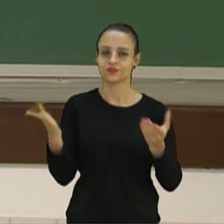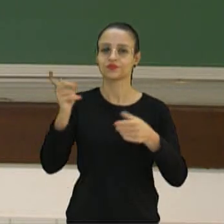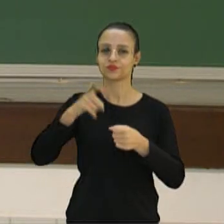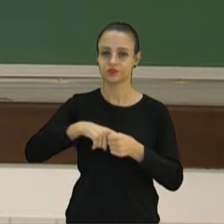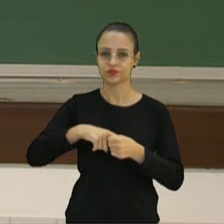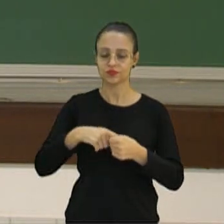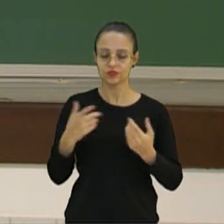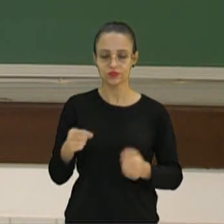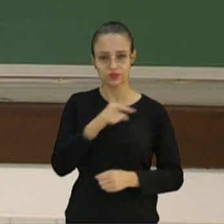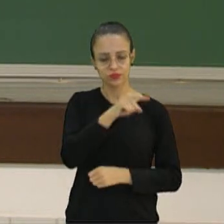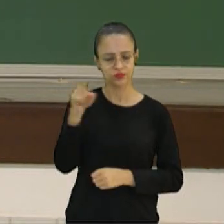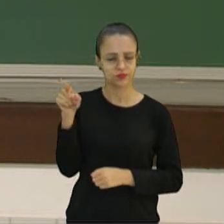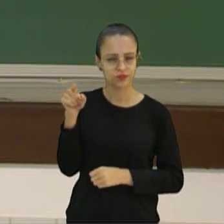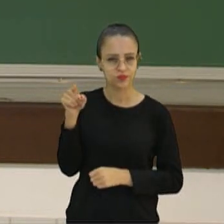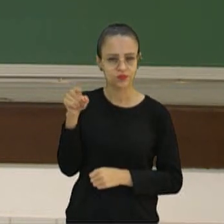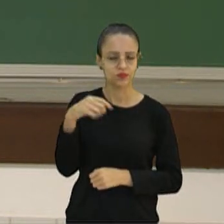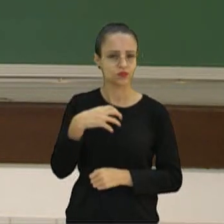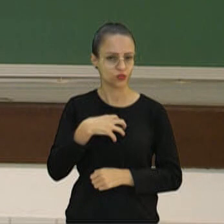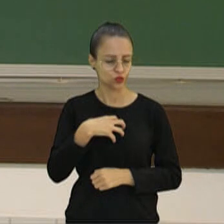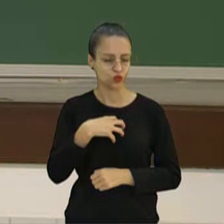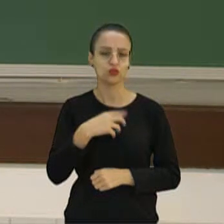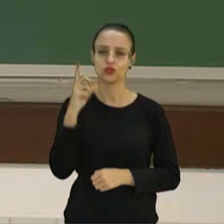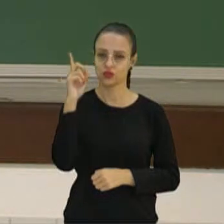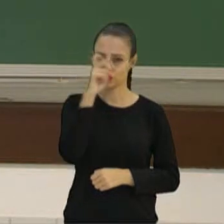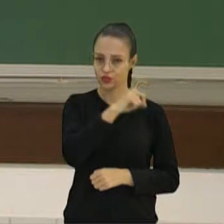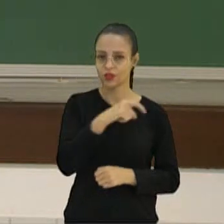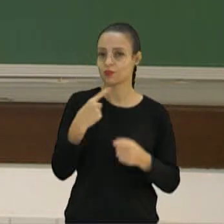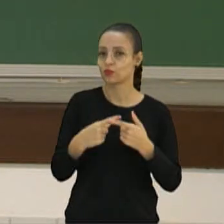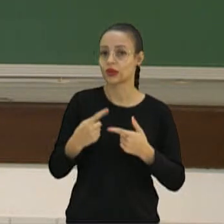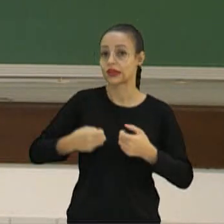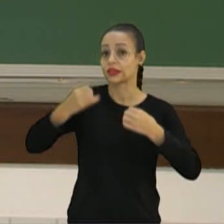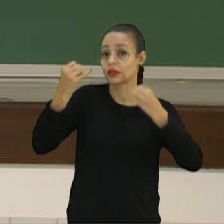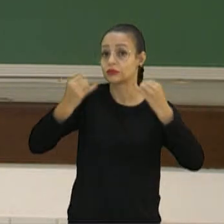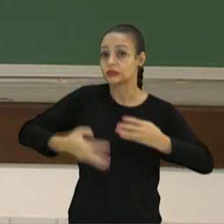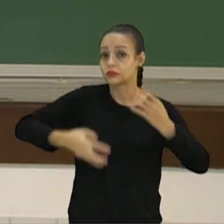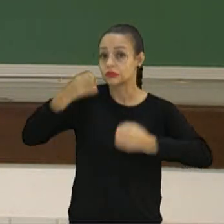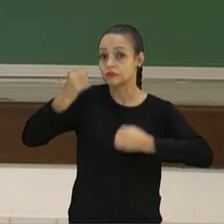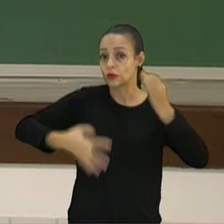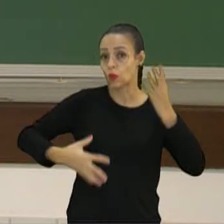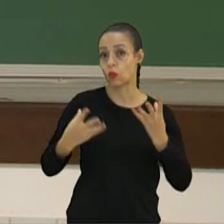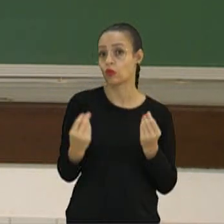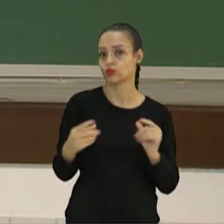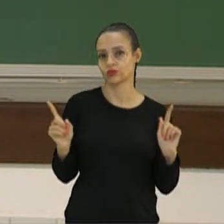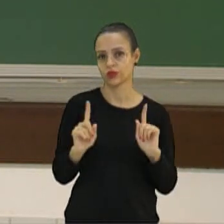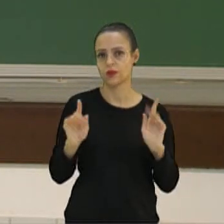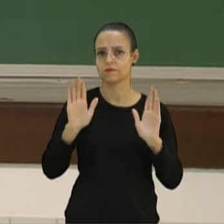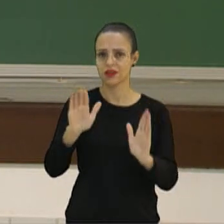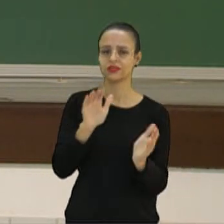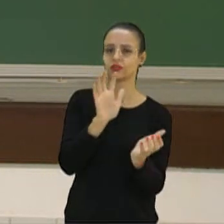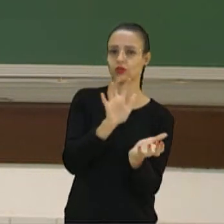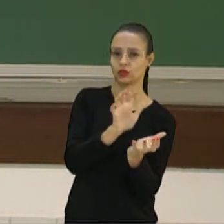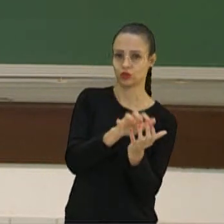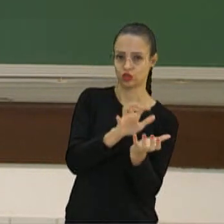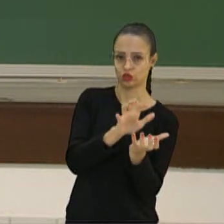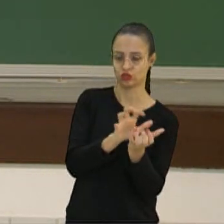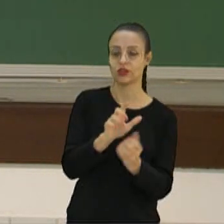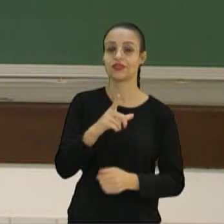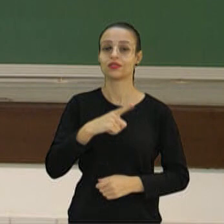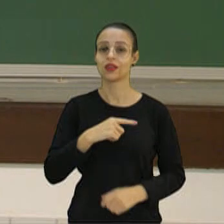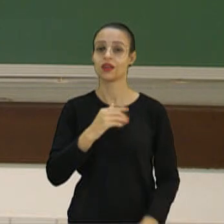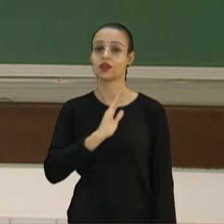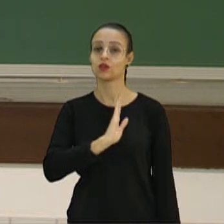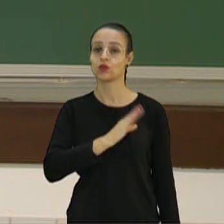Voltamos. Talvez você possa ter sentido um pouquinho de dificuldade porque a gente não falou tanto sobre isso. Mas os crocodilianos, eles têm um